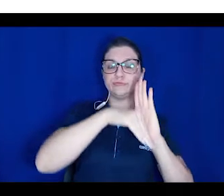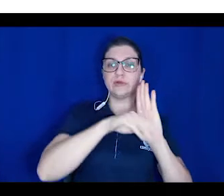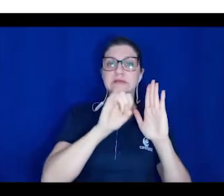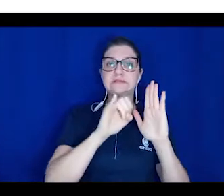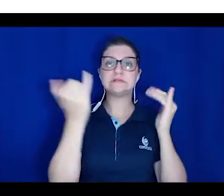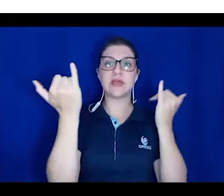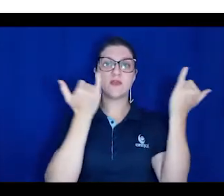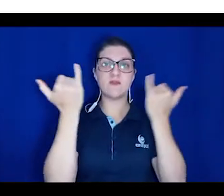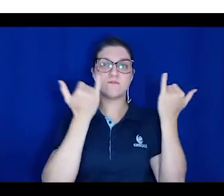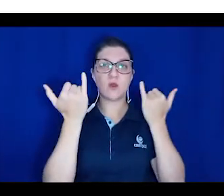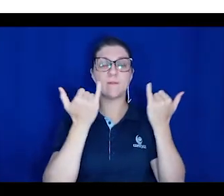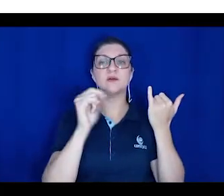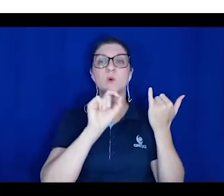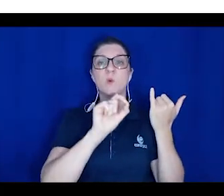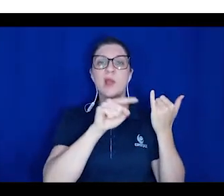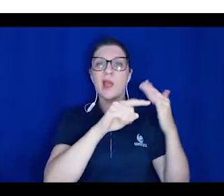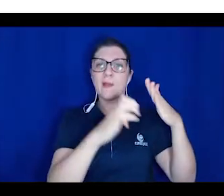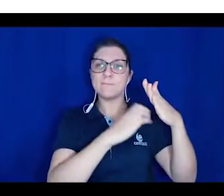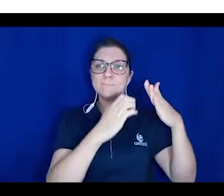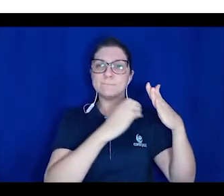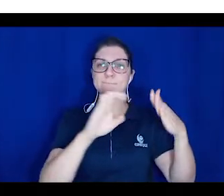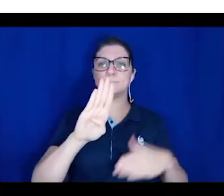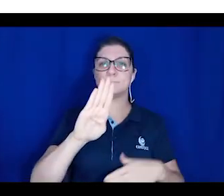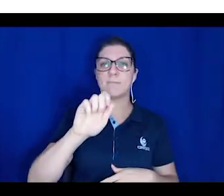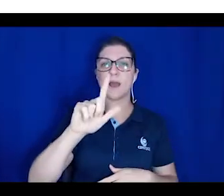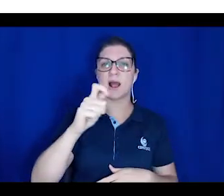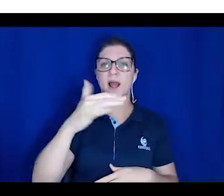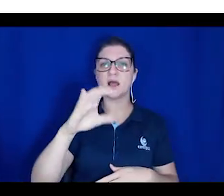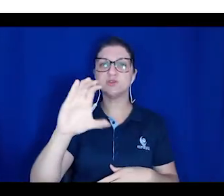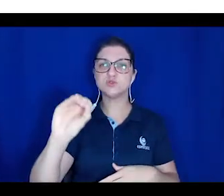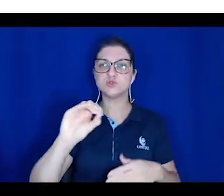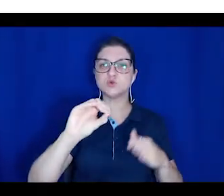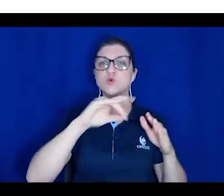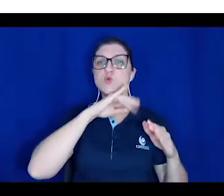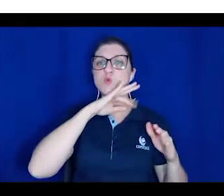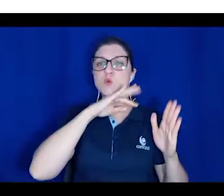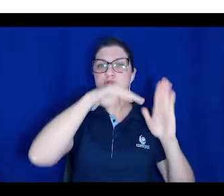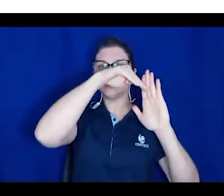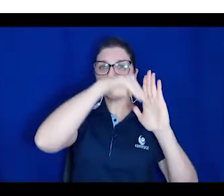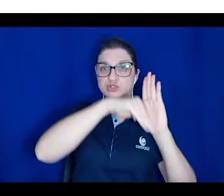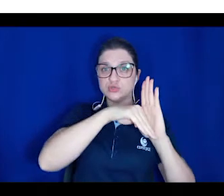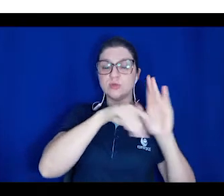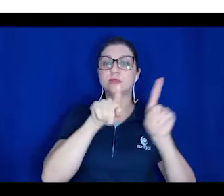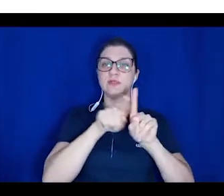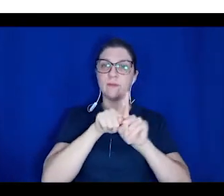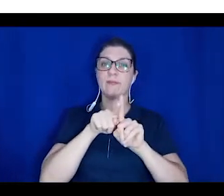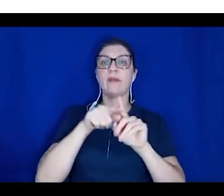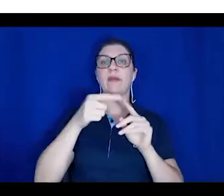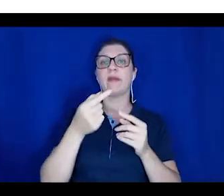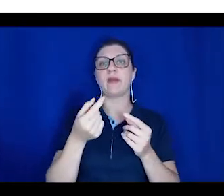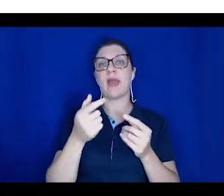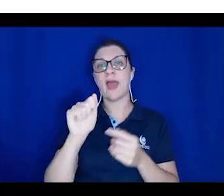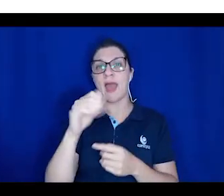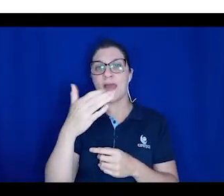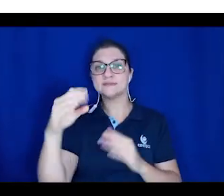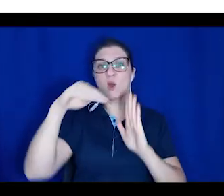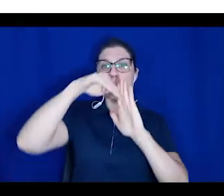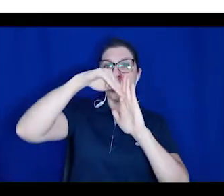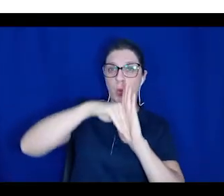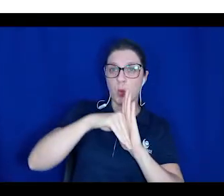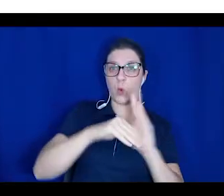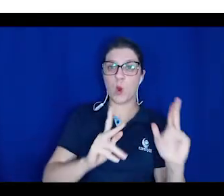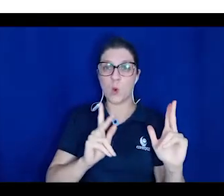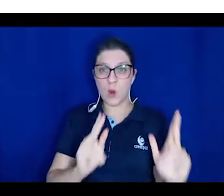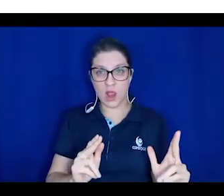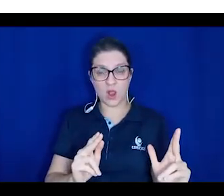um balanço ruim da empresa, tudo isso impacta no preço das ações. Portanto, o mercado desconta tudo,